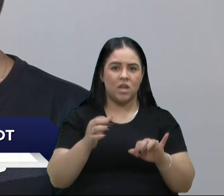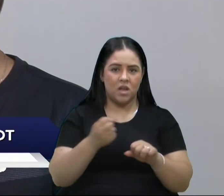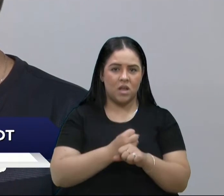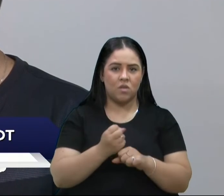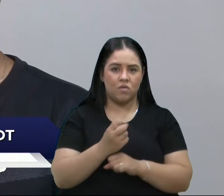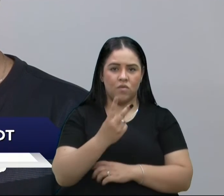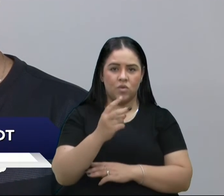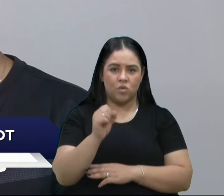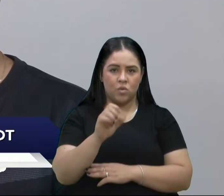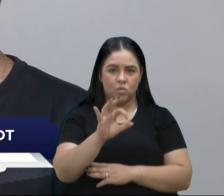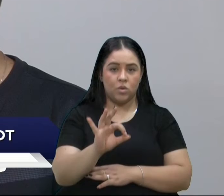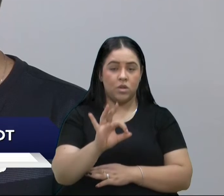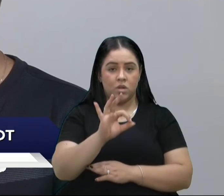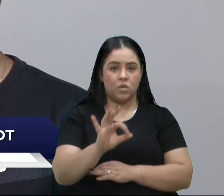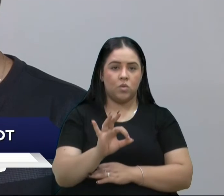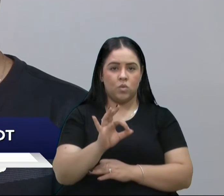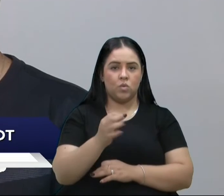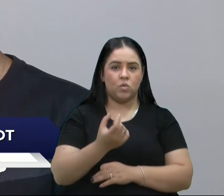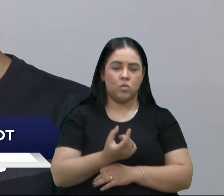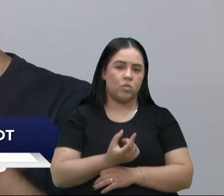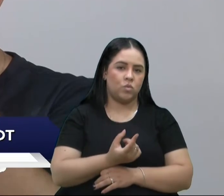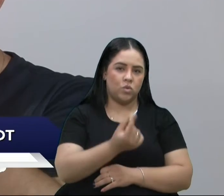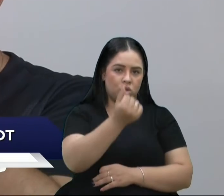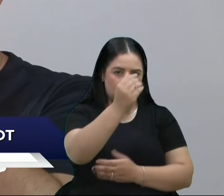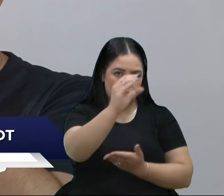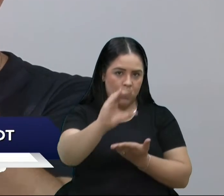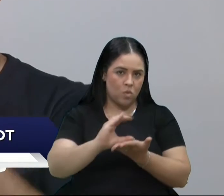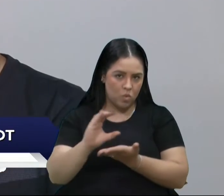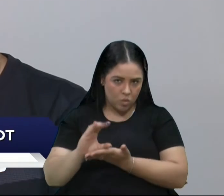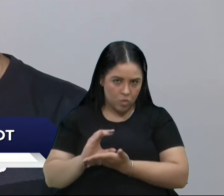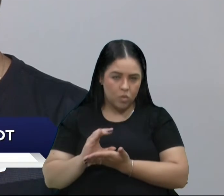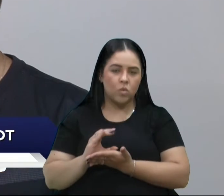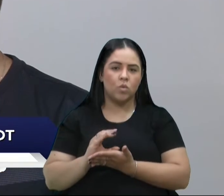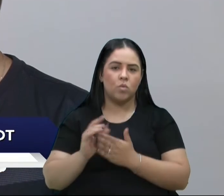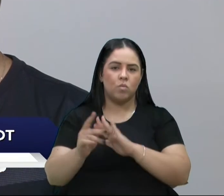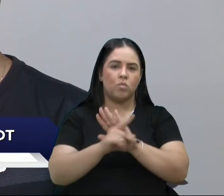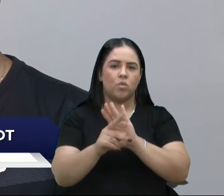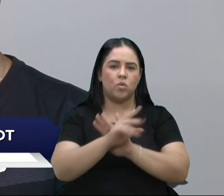com 28% do seu recurso, né,